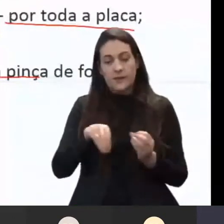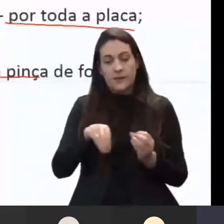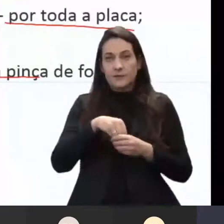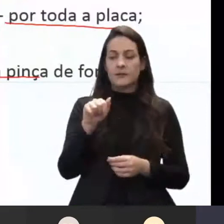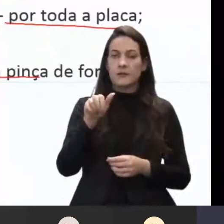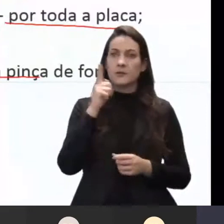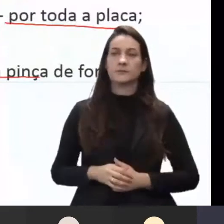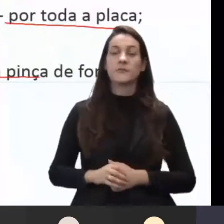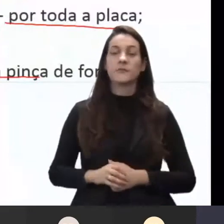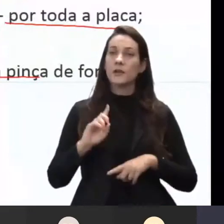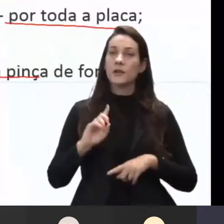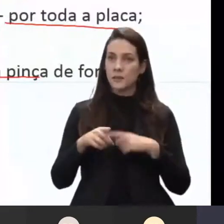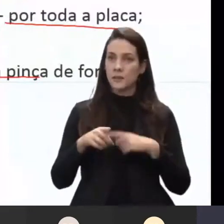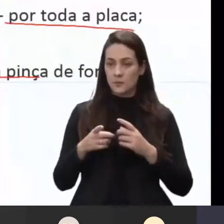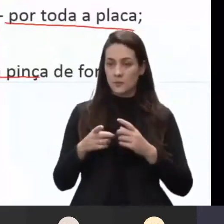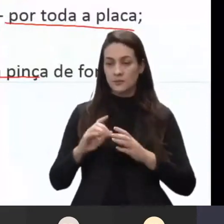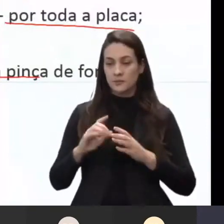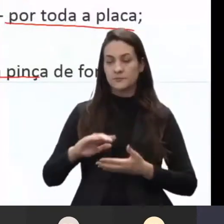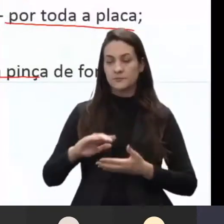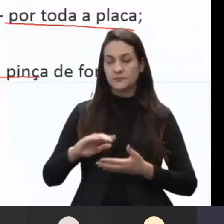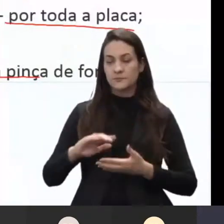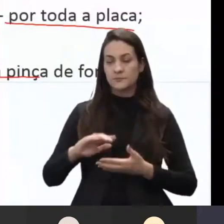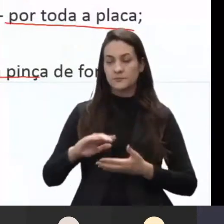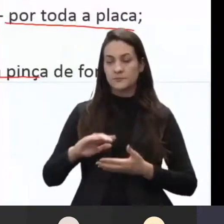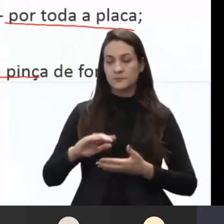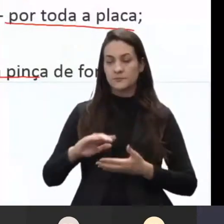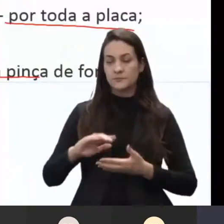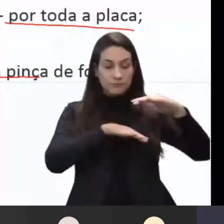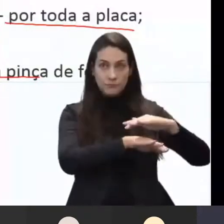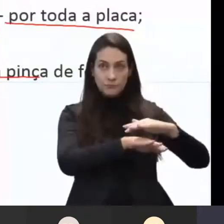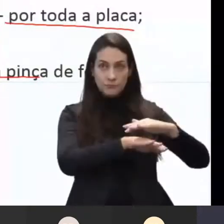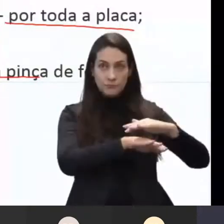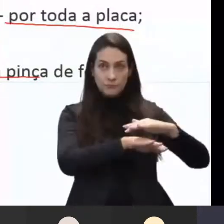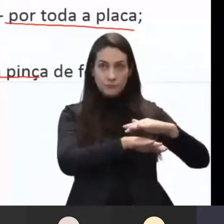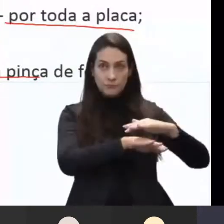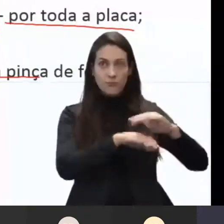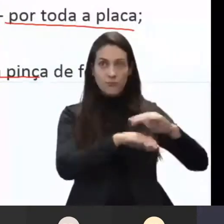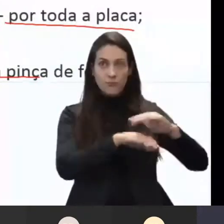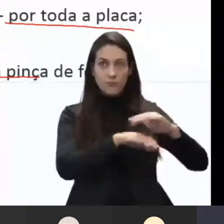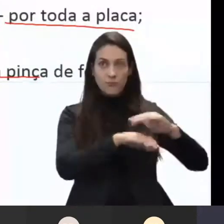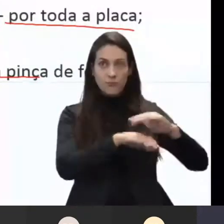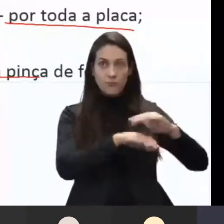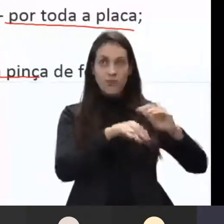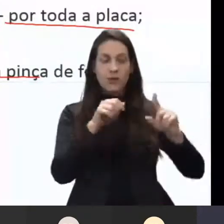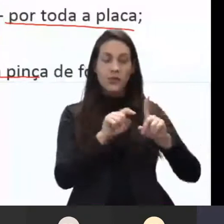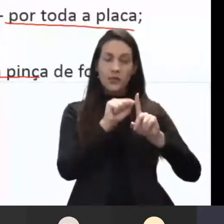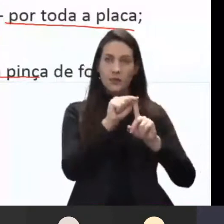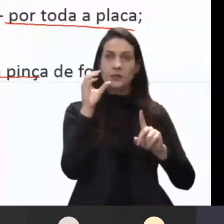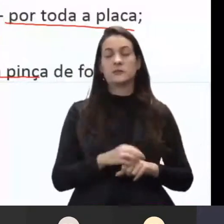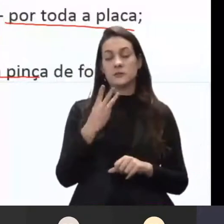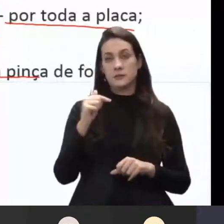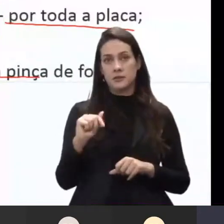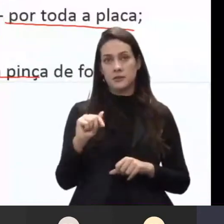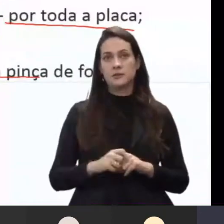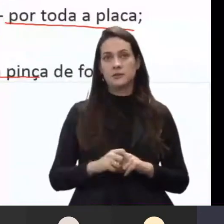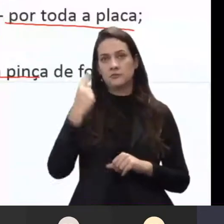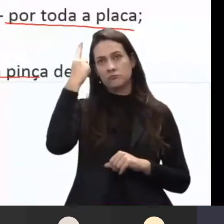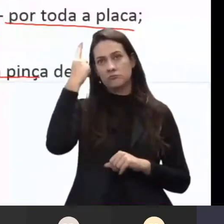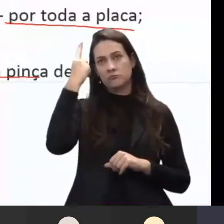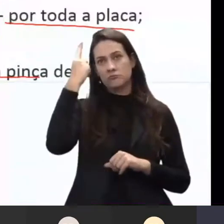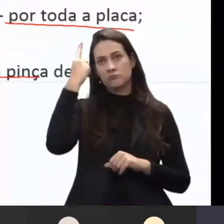procedimento, vai incubar na estufa a 37 graus por 18 a 24 horas. E aí você